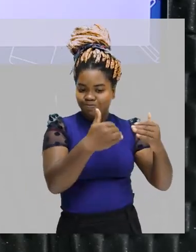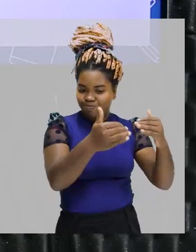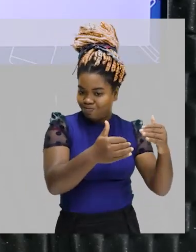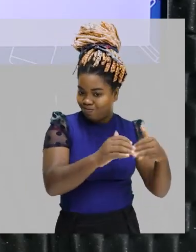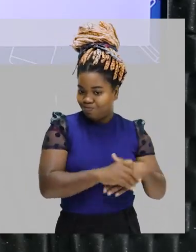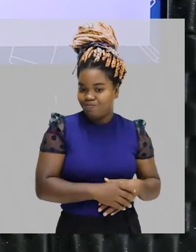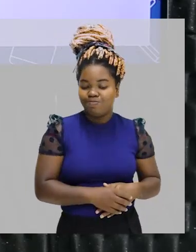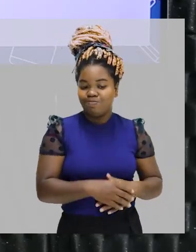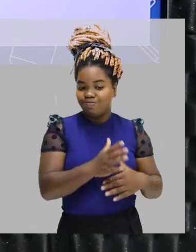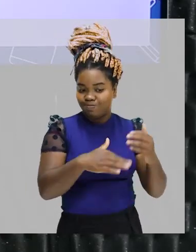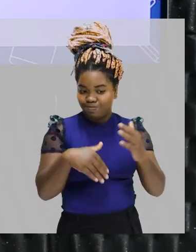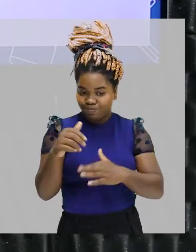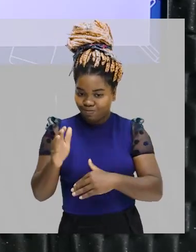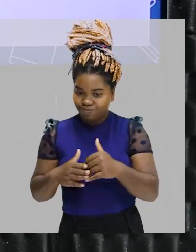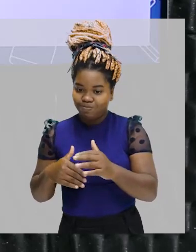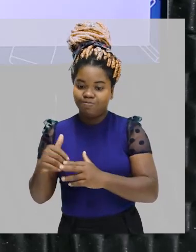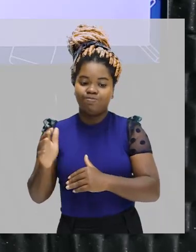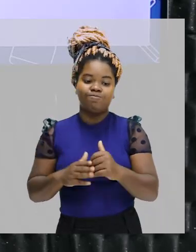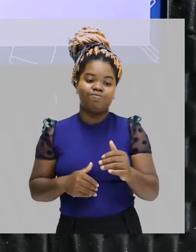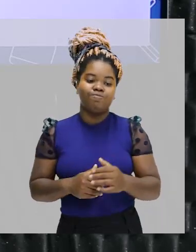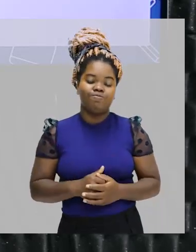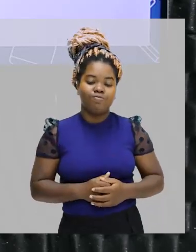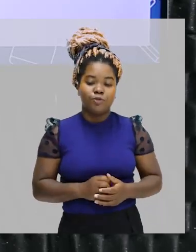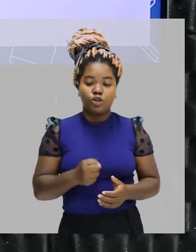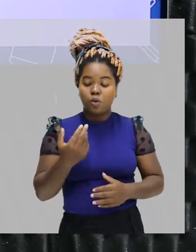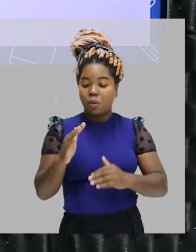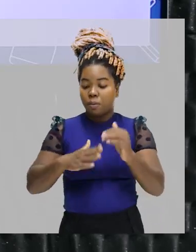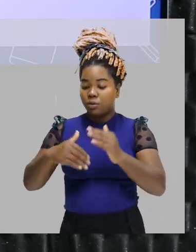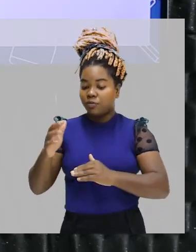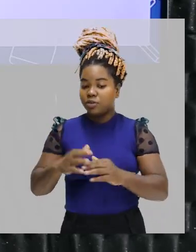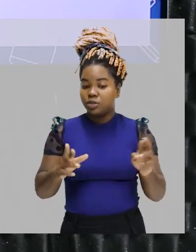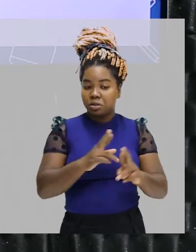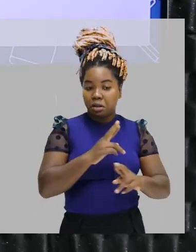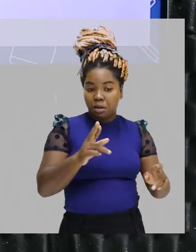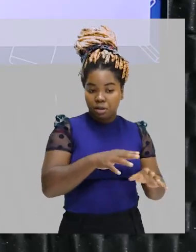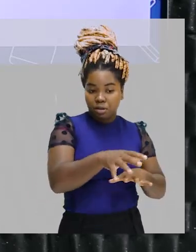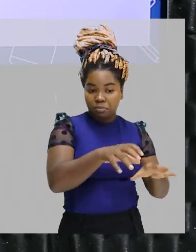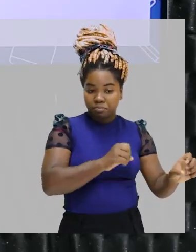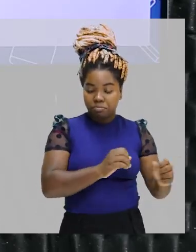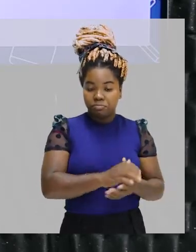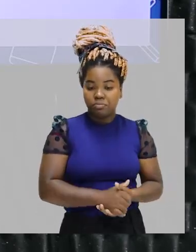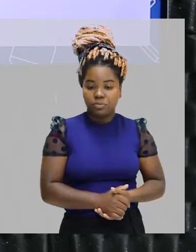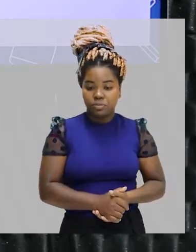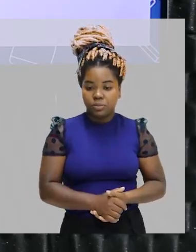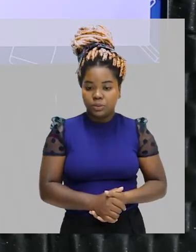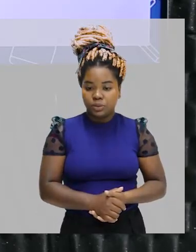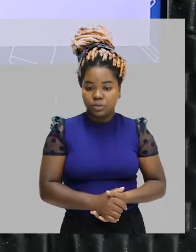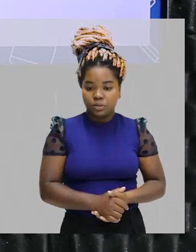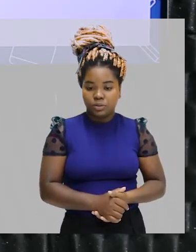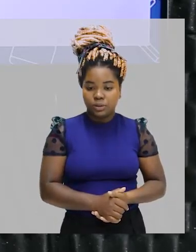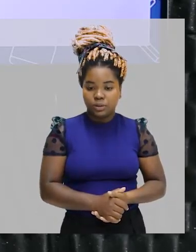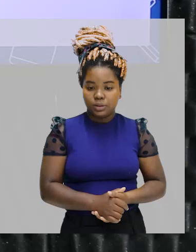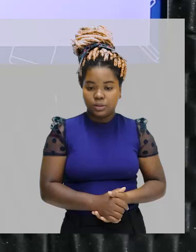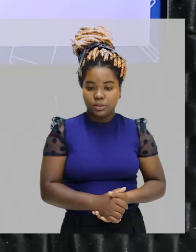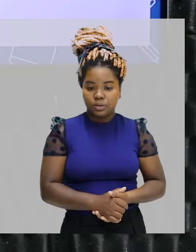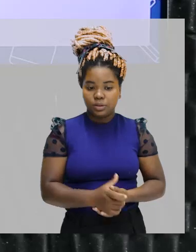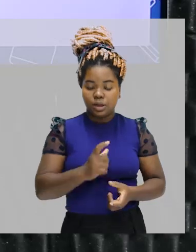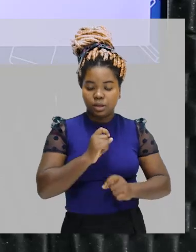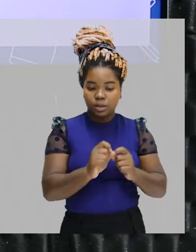aquela profissão, ou a profissão está associada a essa ideia. Então, requires, quer dizer, ela demanda,